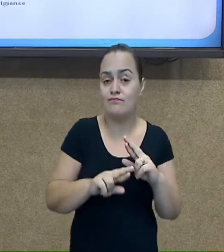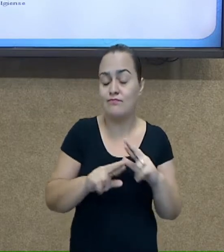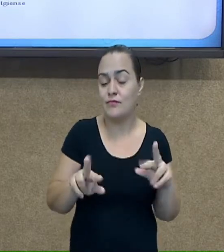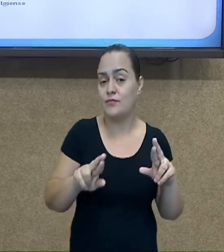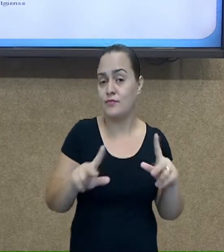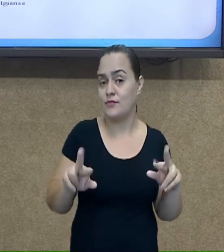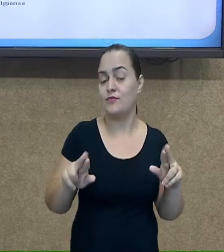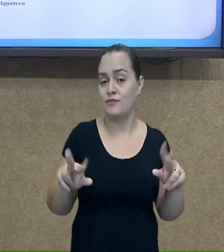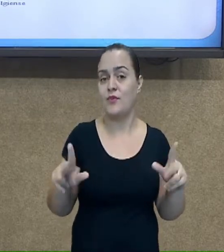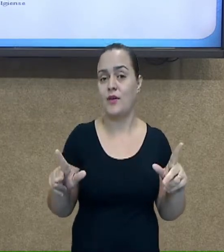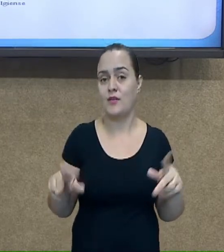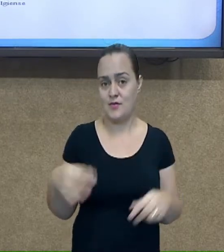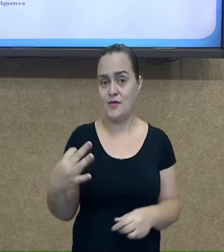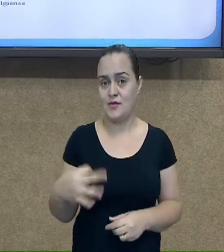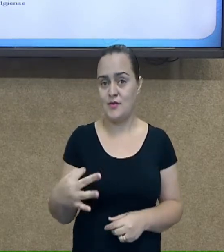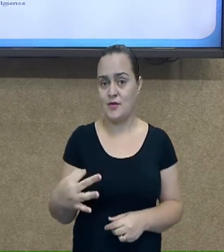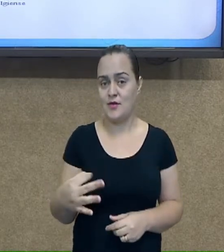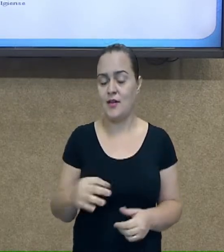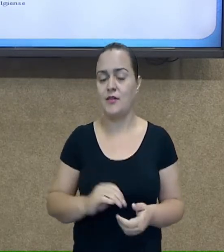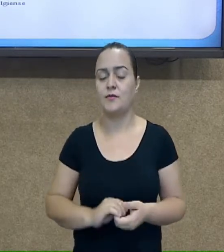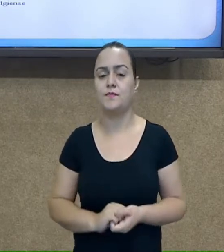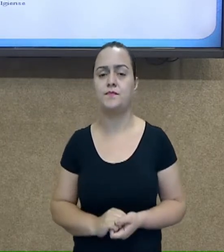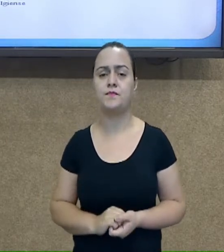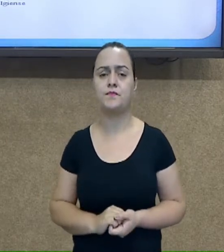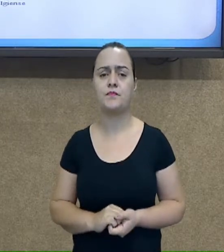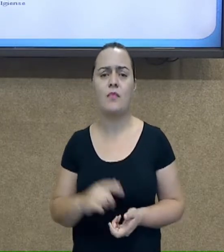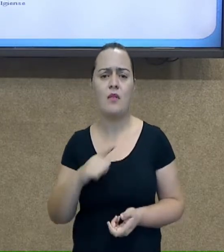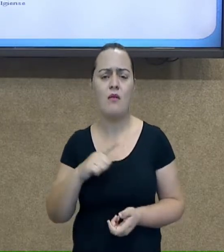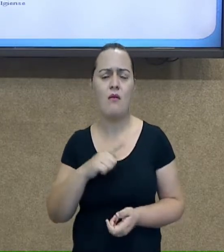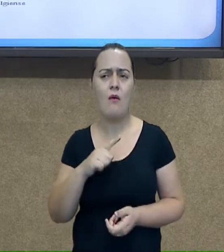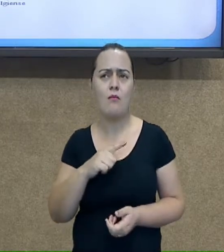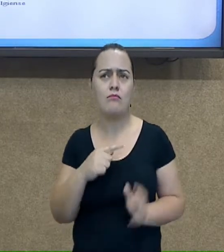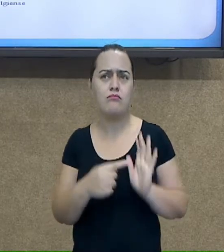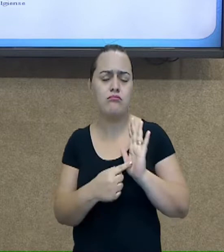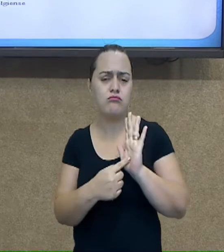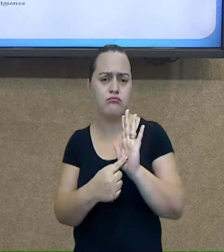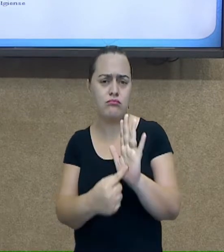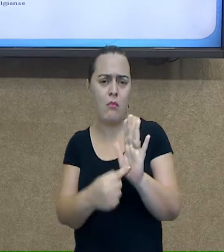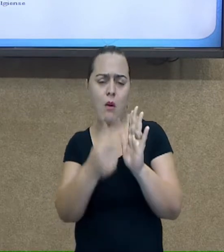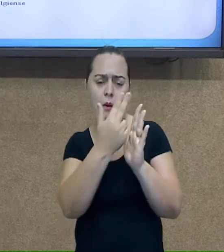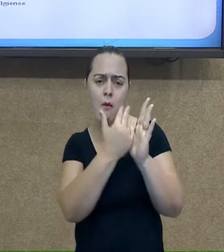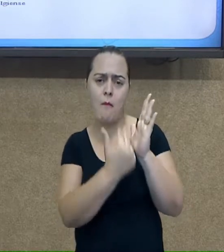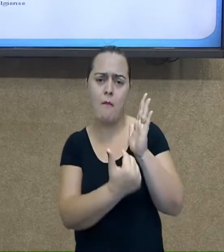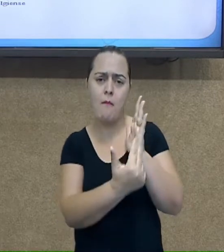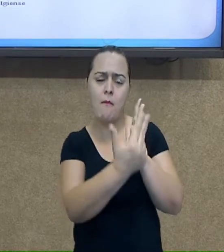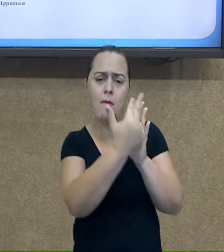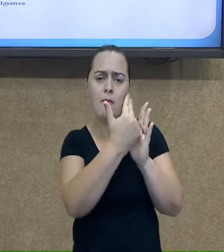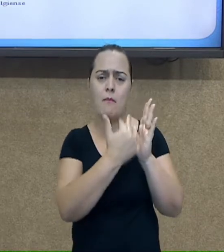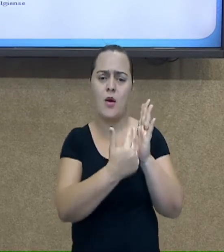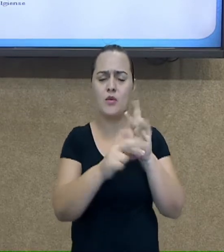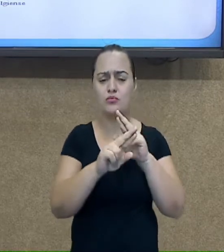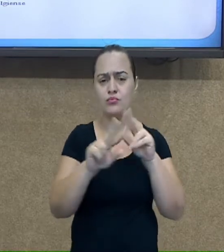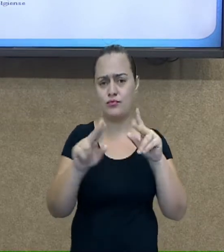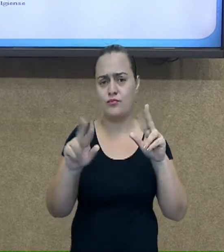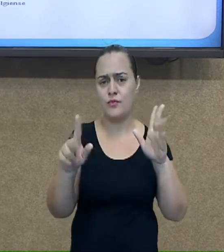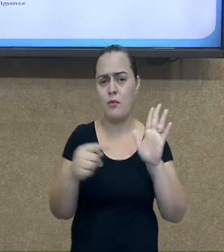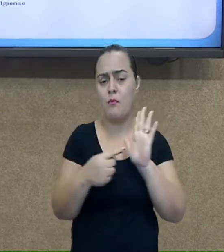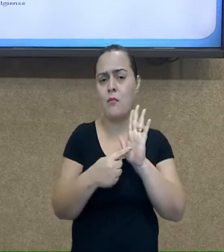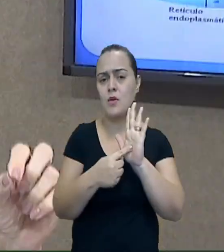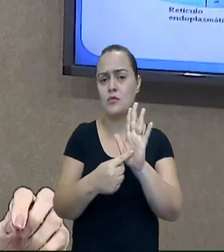aqui algumas imagens no citoplasma e estas imagens estão representando o que se